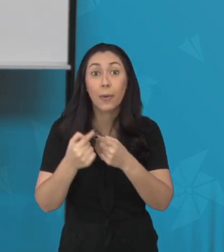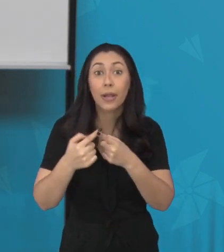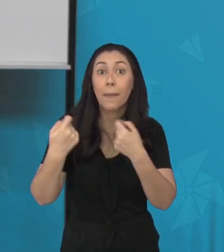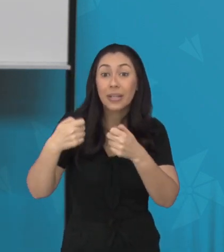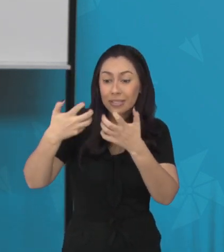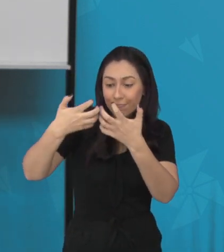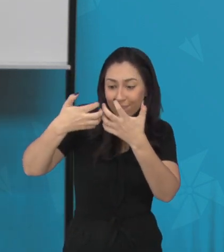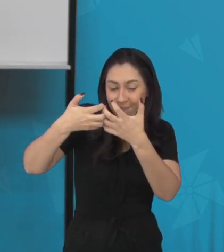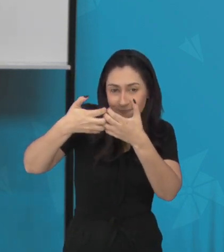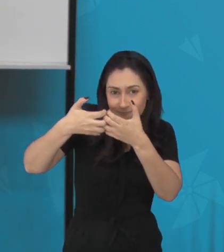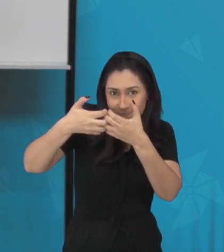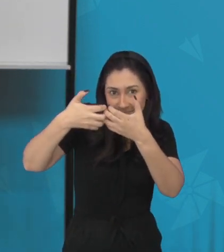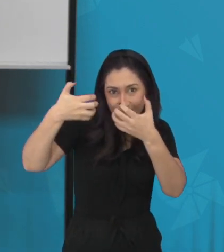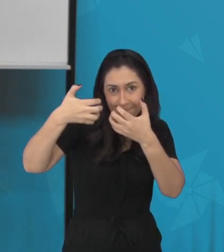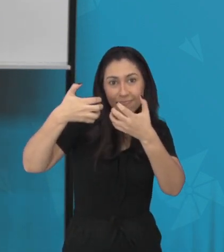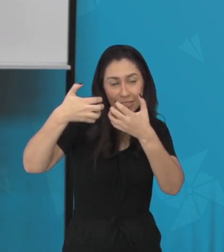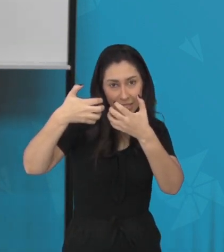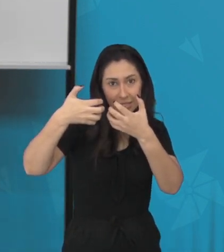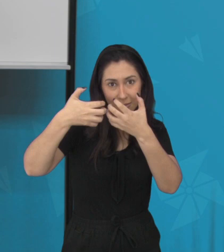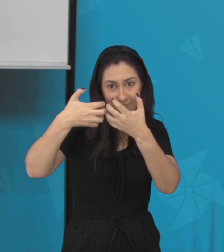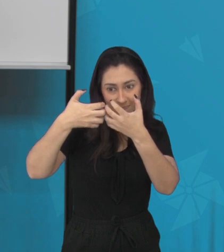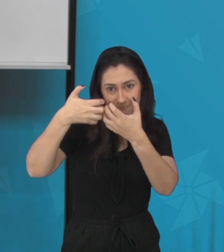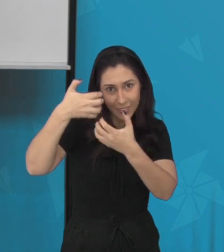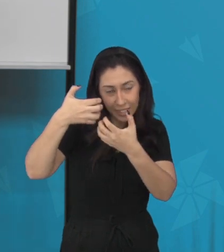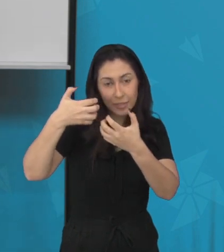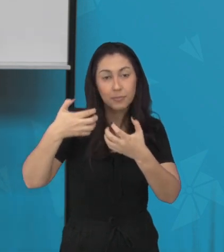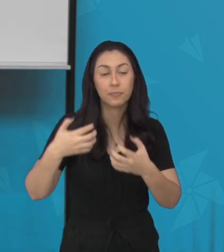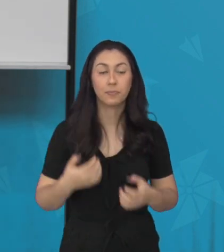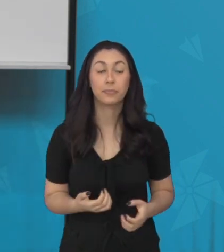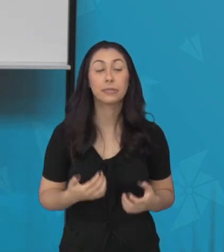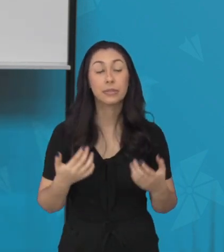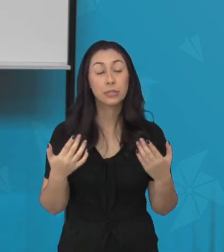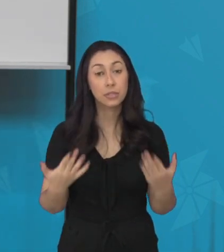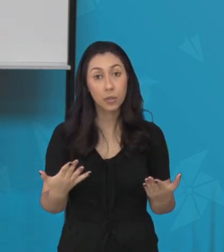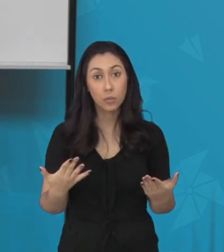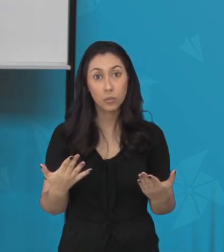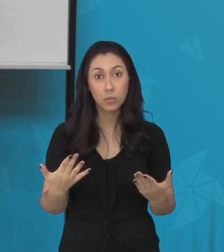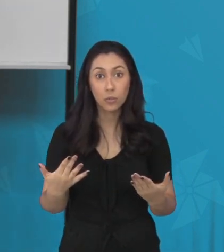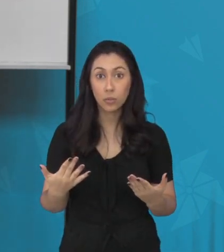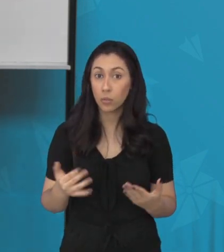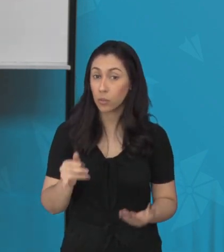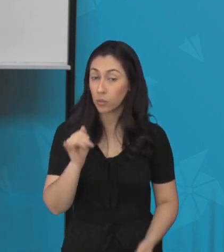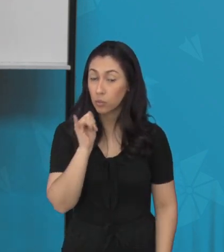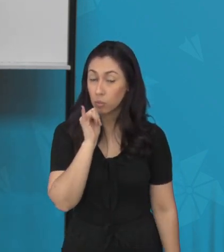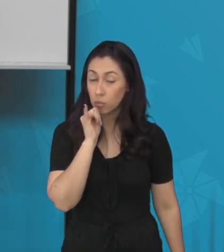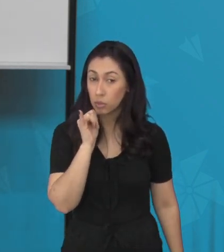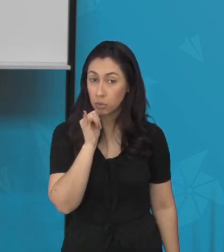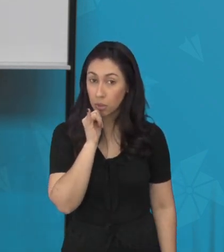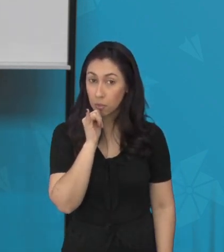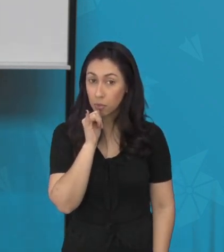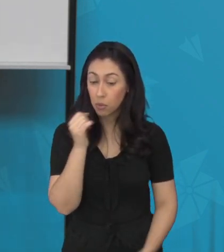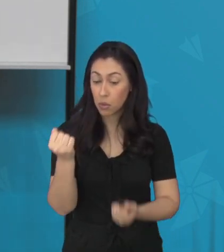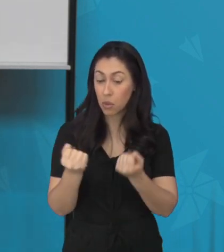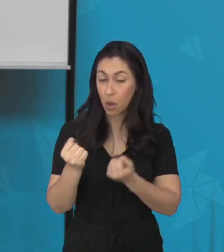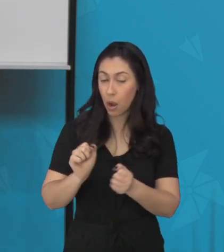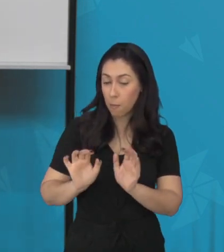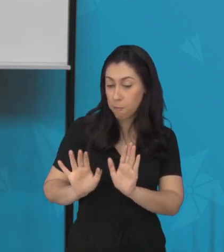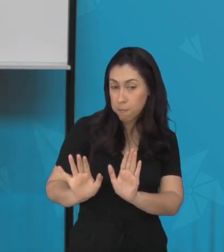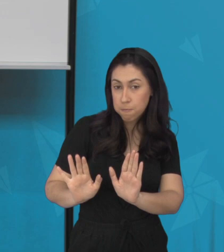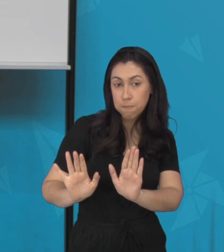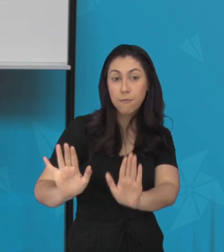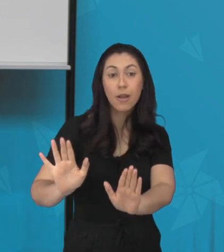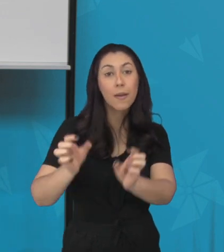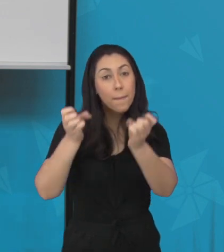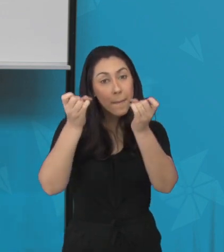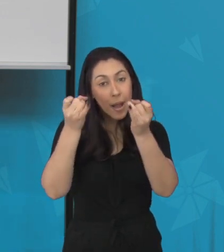desencaixar essas duas superfícies. Então, olha só. A dinâmica que eu dei nesse exemplo para vocês de empurrar o carro, ela